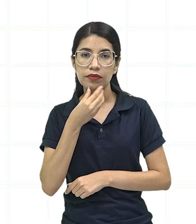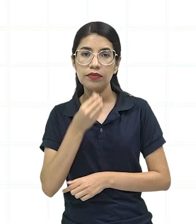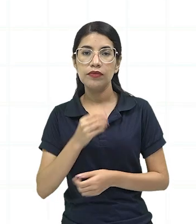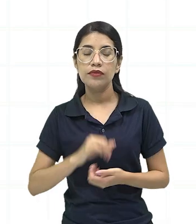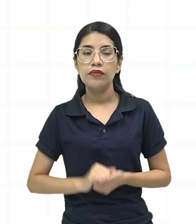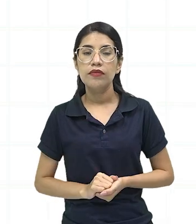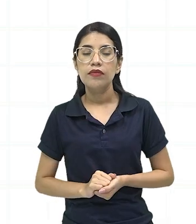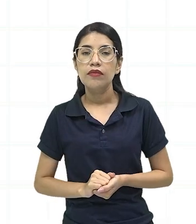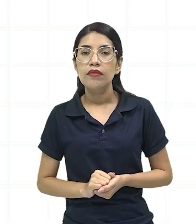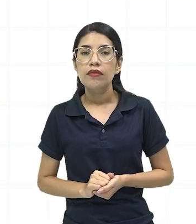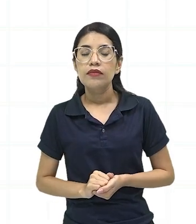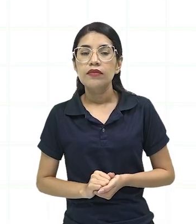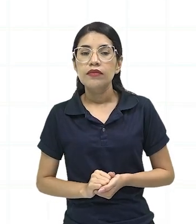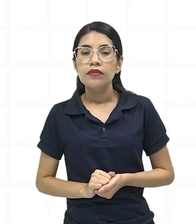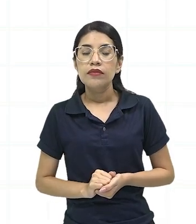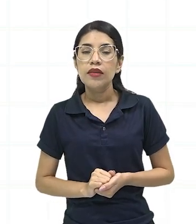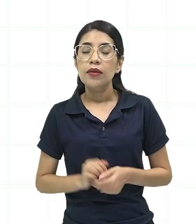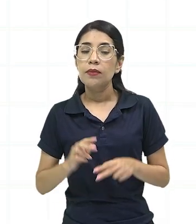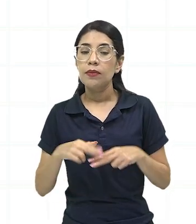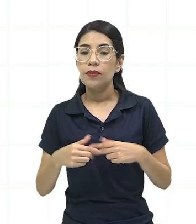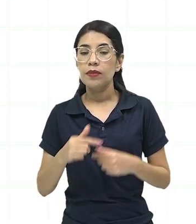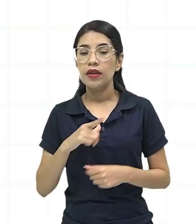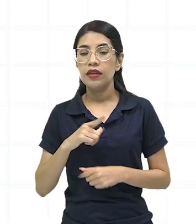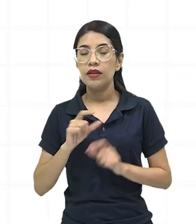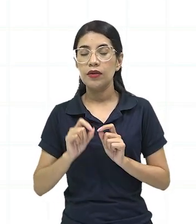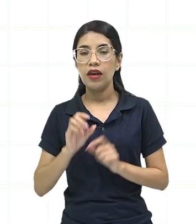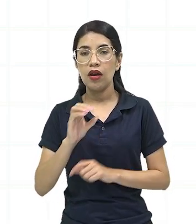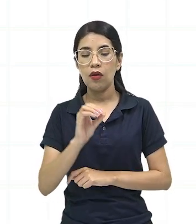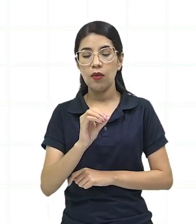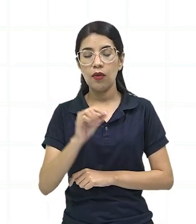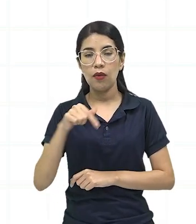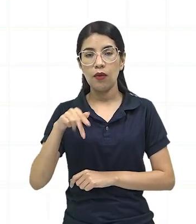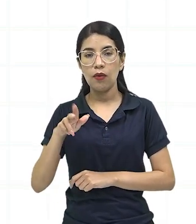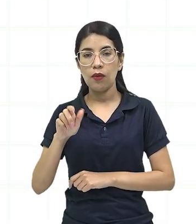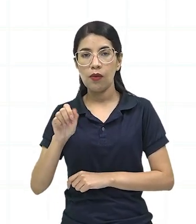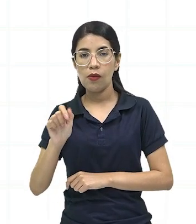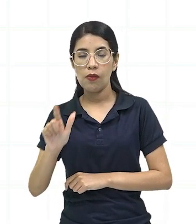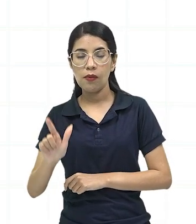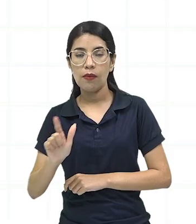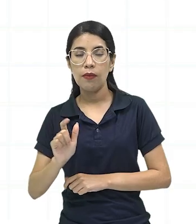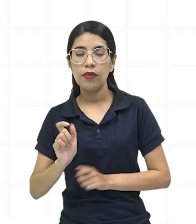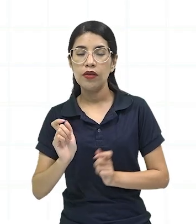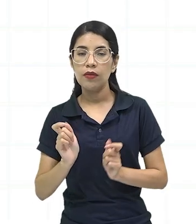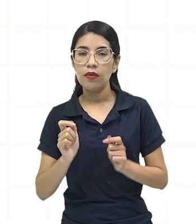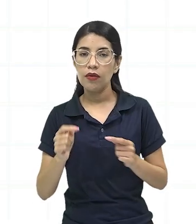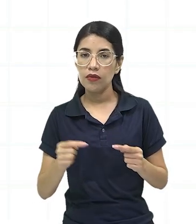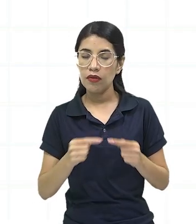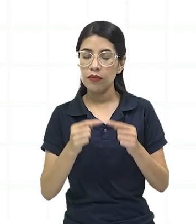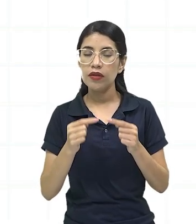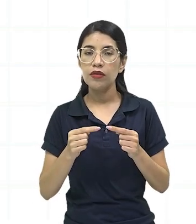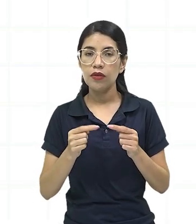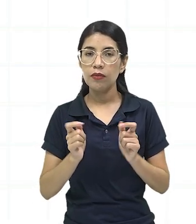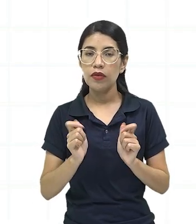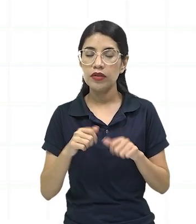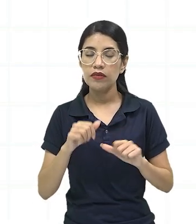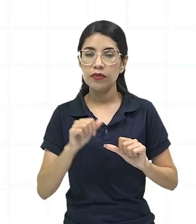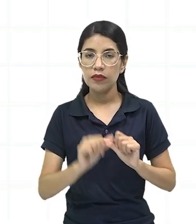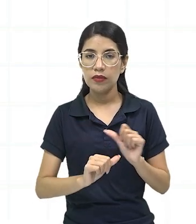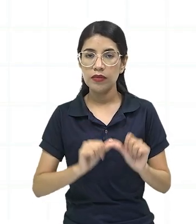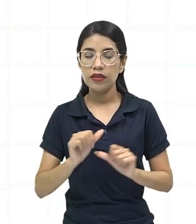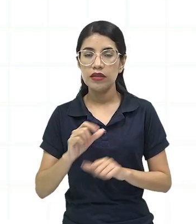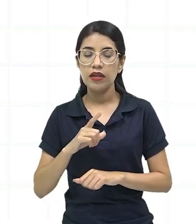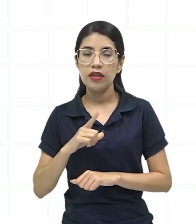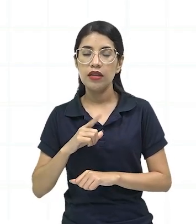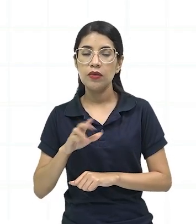masculino. Devido a isto, aparece aqui o qual, né? Então tá certinho, eu consegui fazer essa mudança, né,